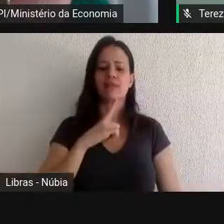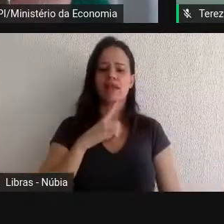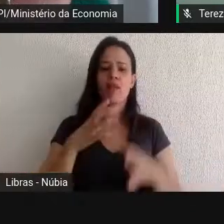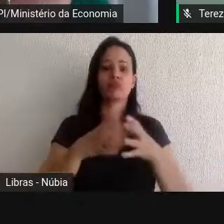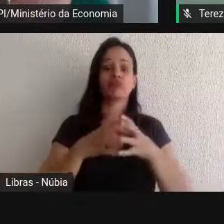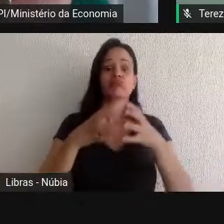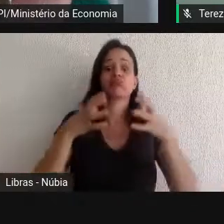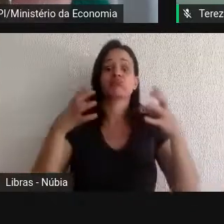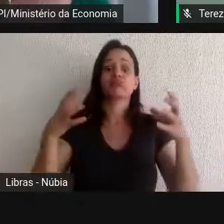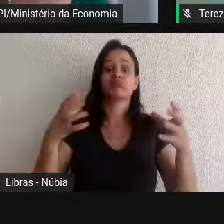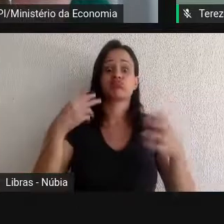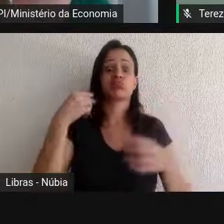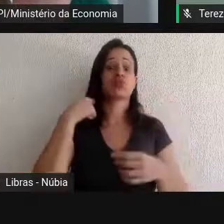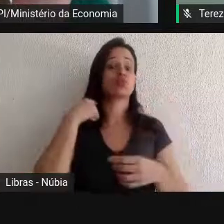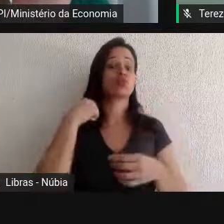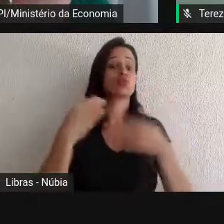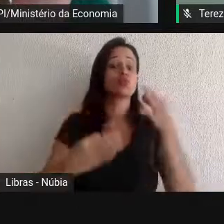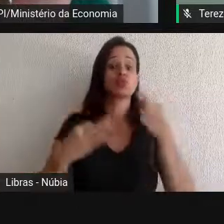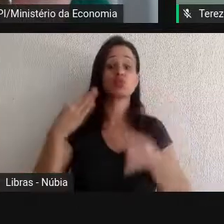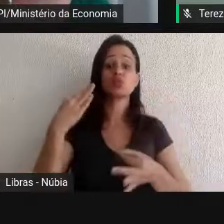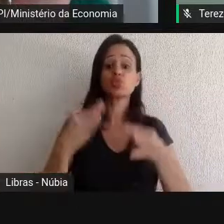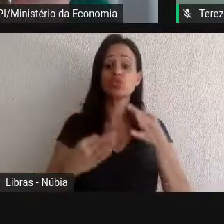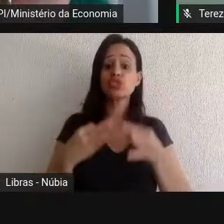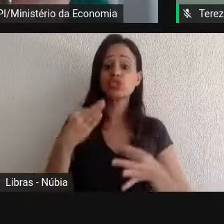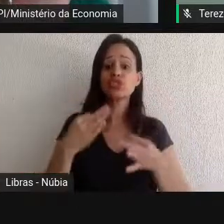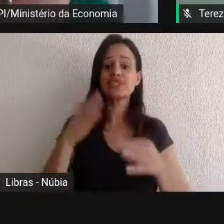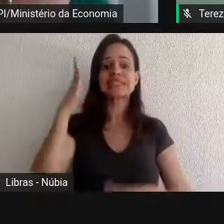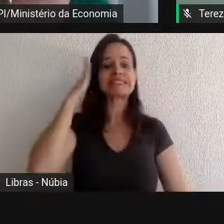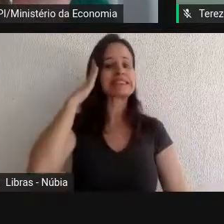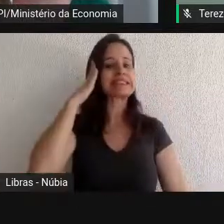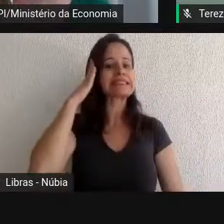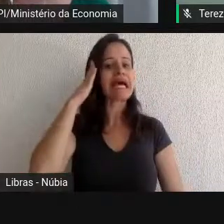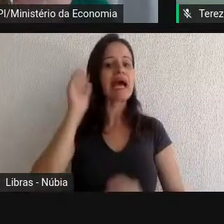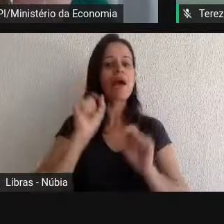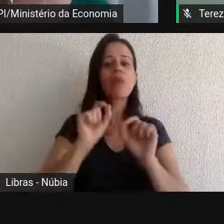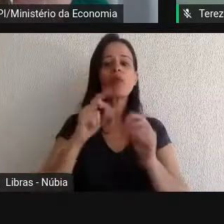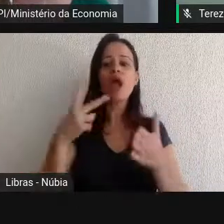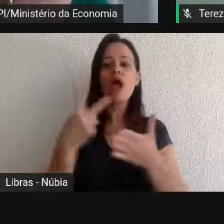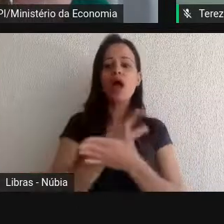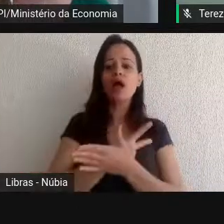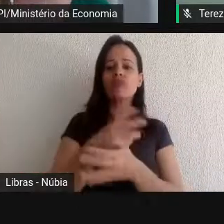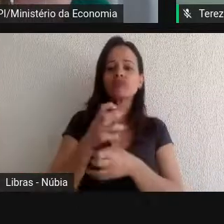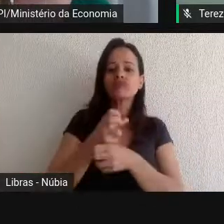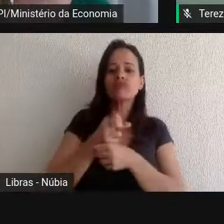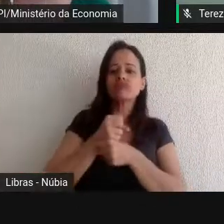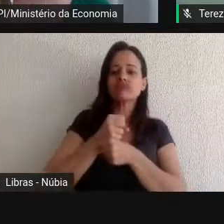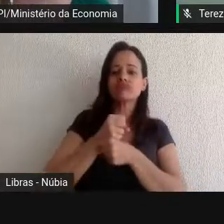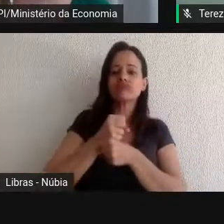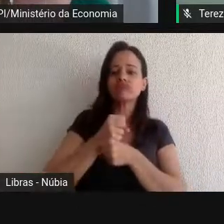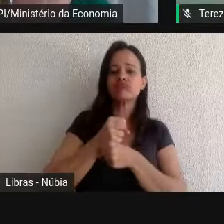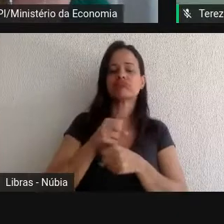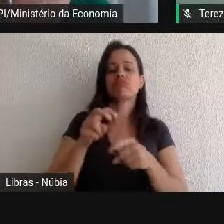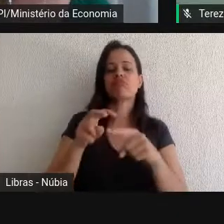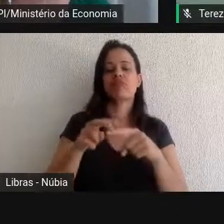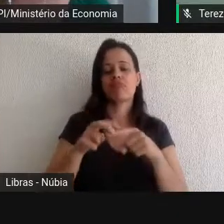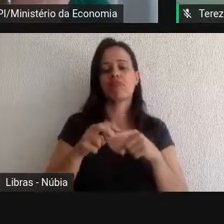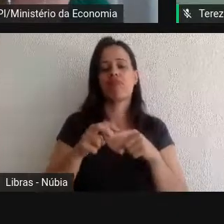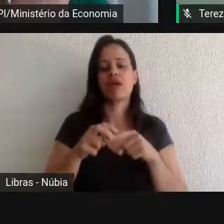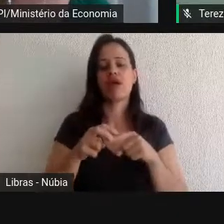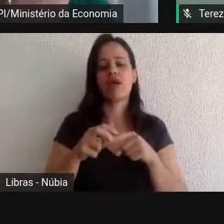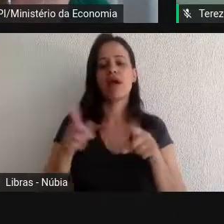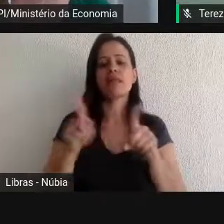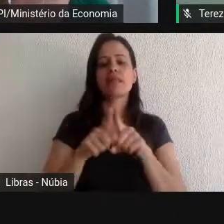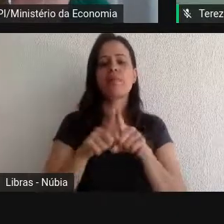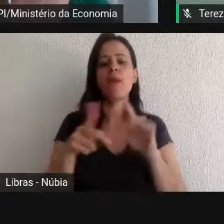um arcabouço jurídico, né, que prevê esses procedimentos de controle pelos órgãos de controle